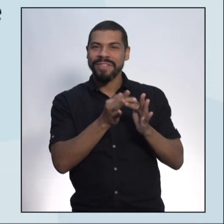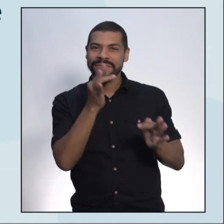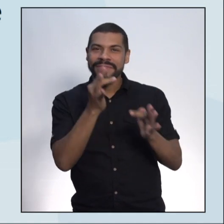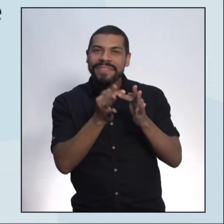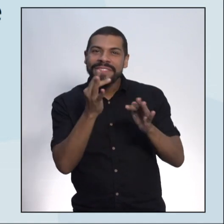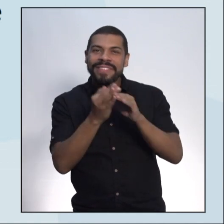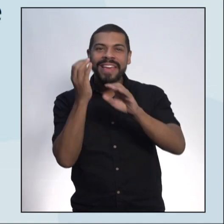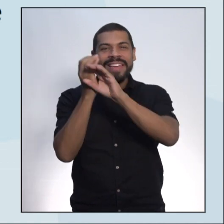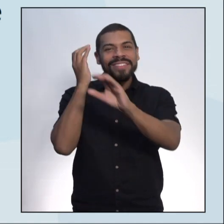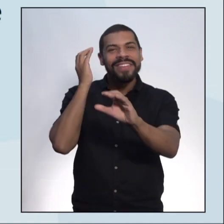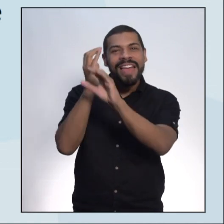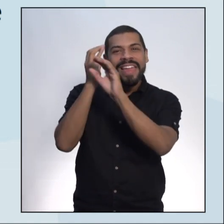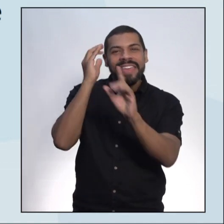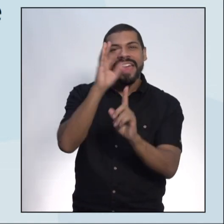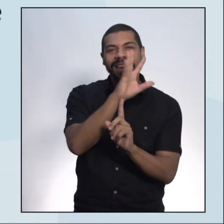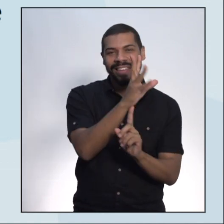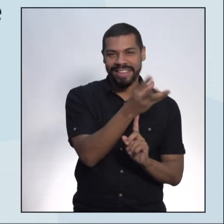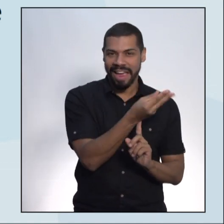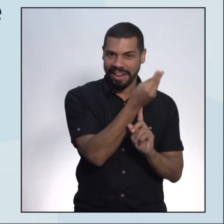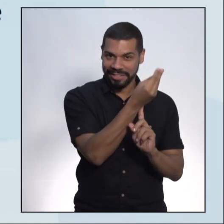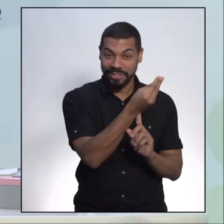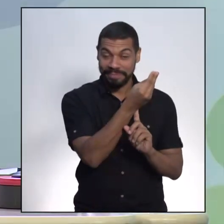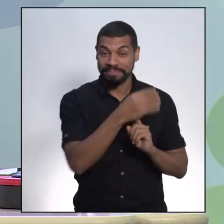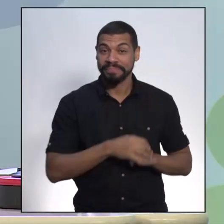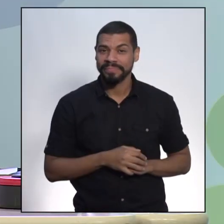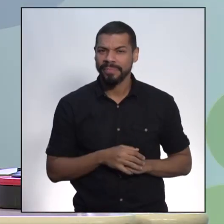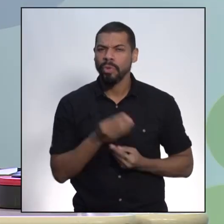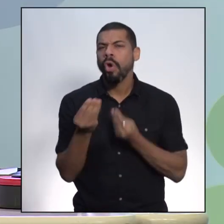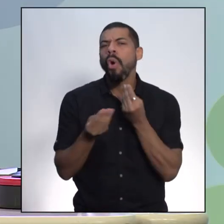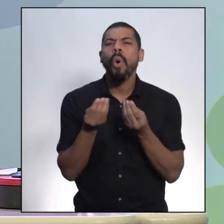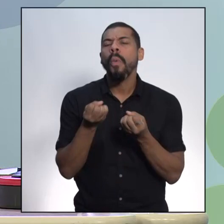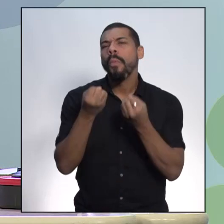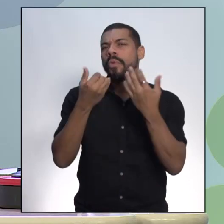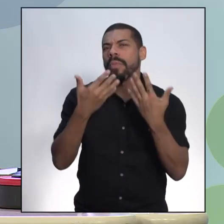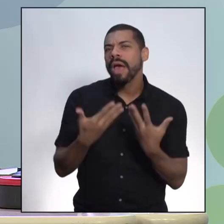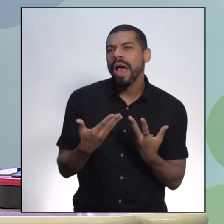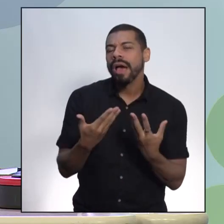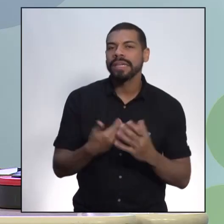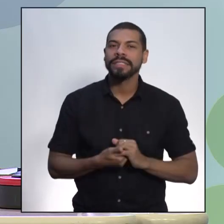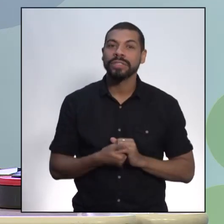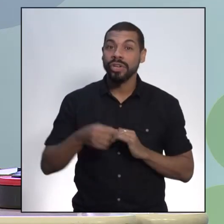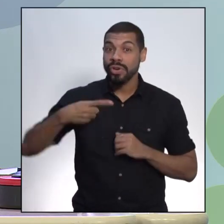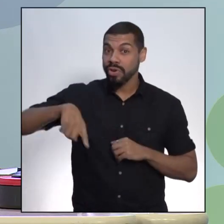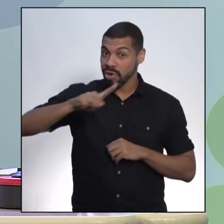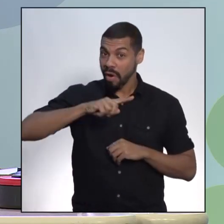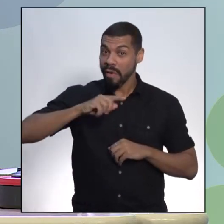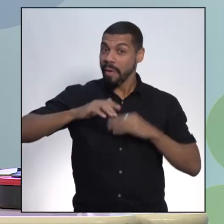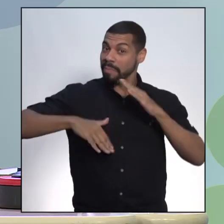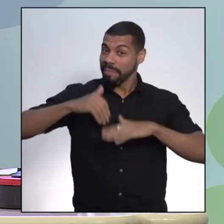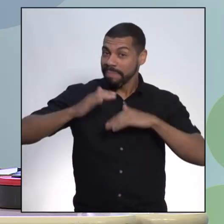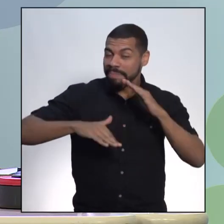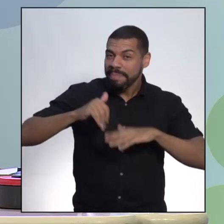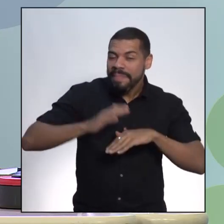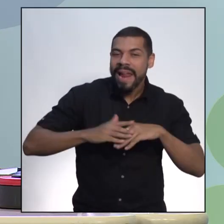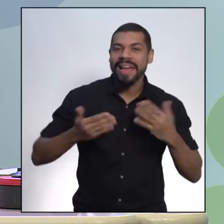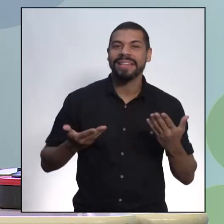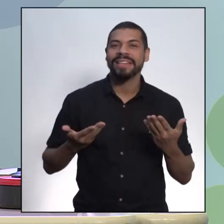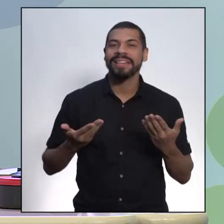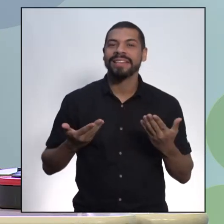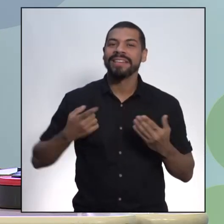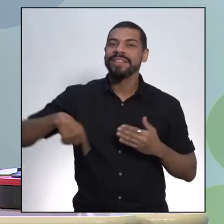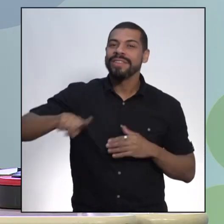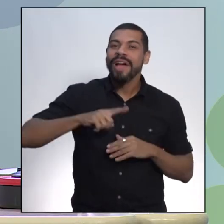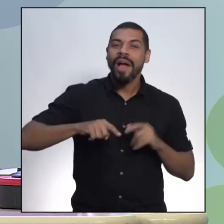engenharia e arte. Essa fabricação digital, hoje, nós vamos trabalhar um pouquinho com uma questão mais